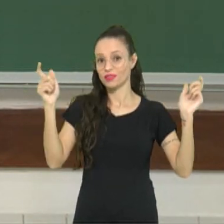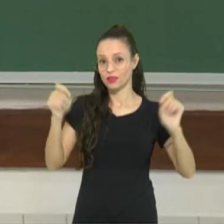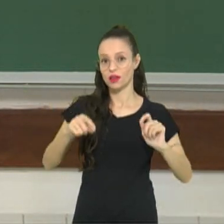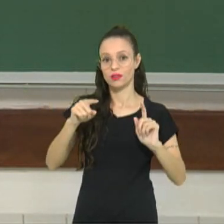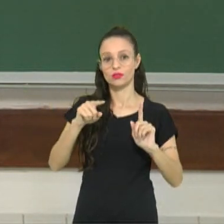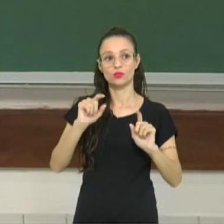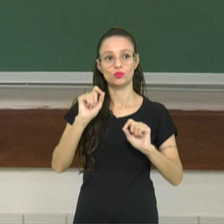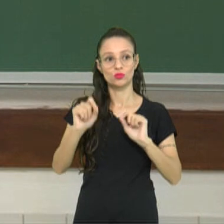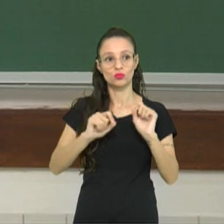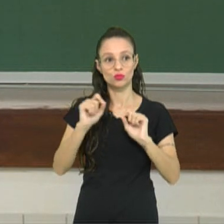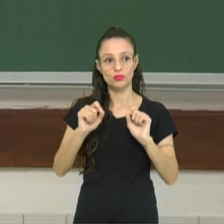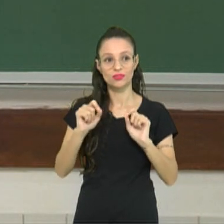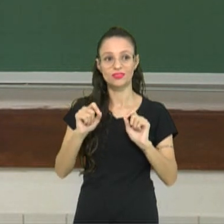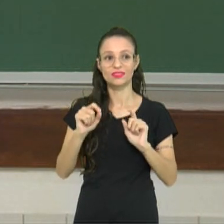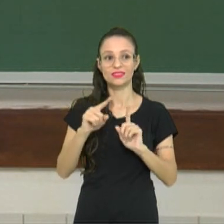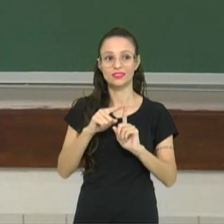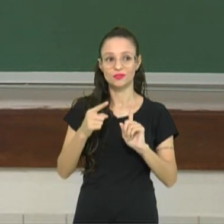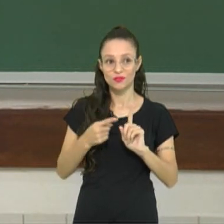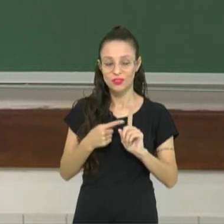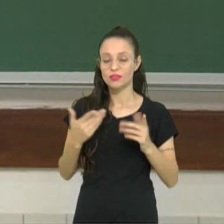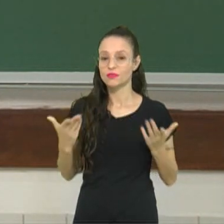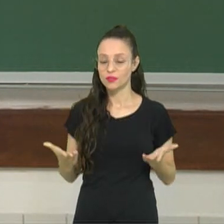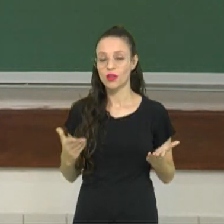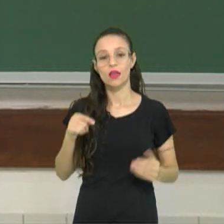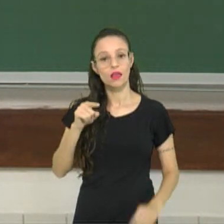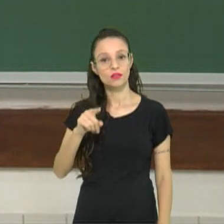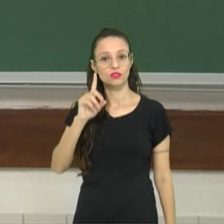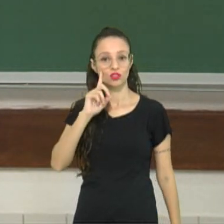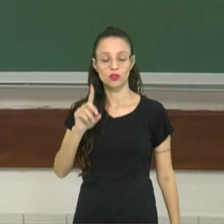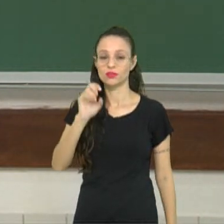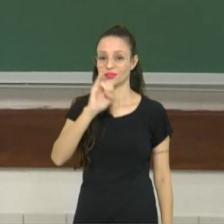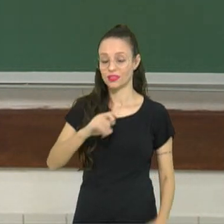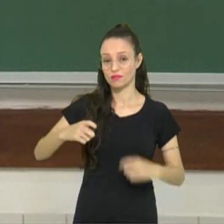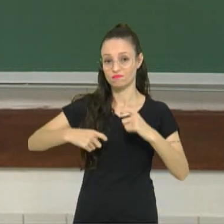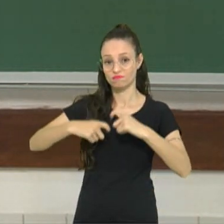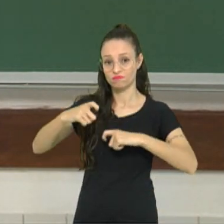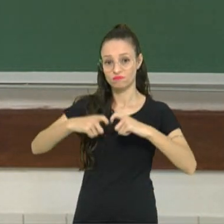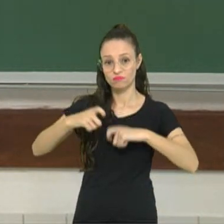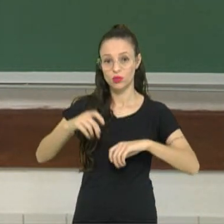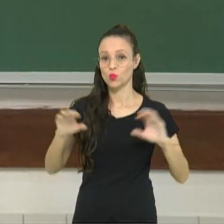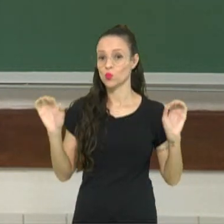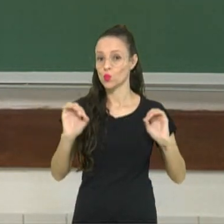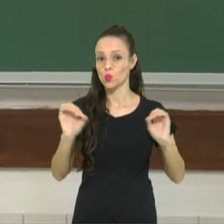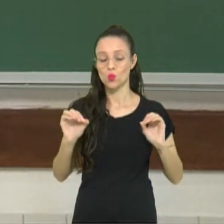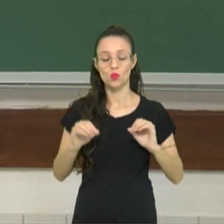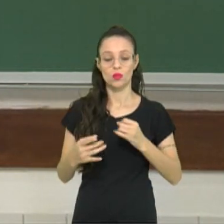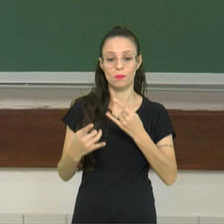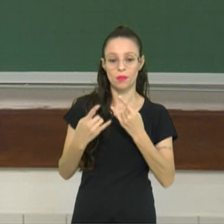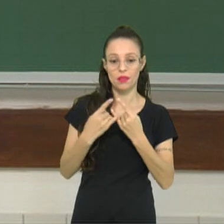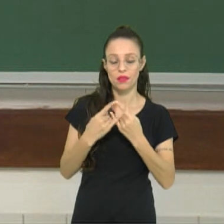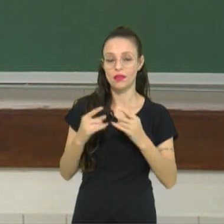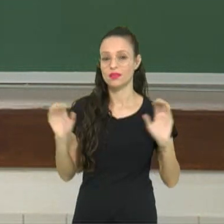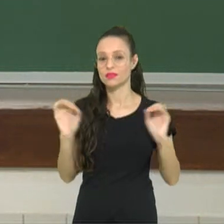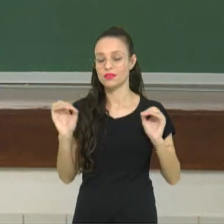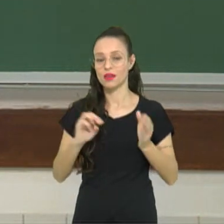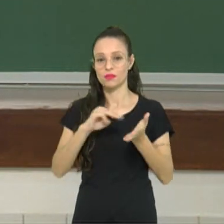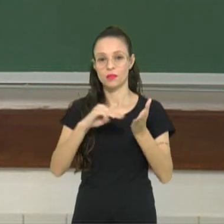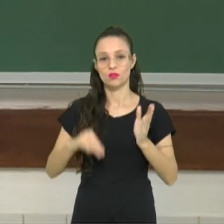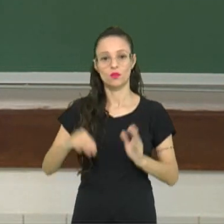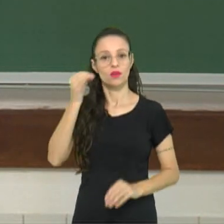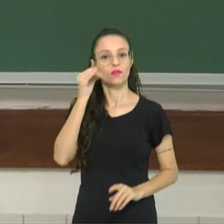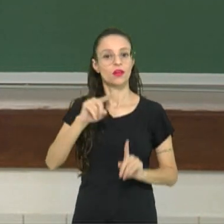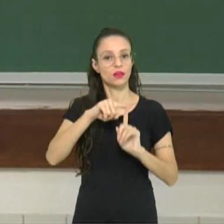de segurança, o chamado período fértil. Nesse dia, se ela tiver relação sexual sem nenhum preservativo, nenhuma forma